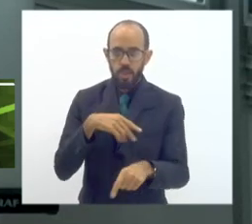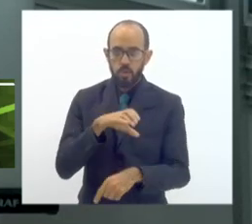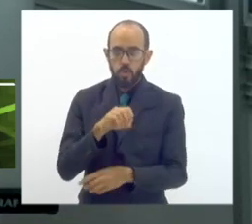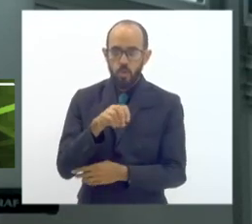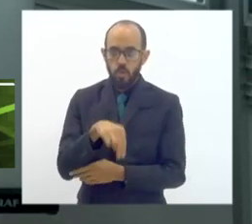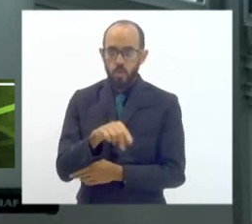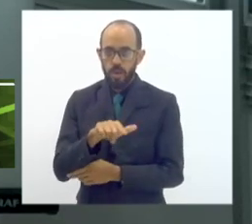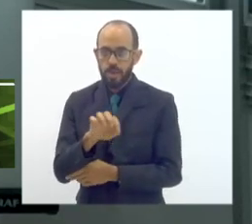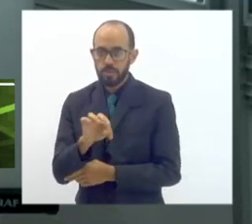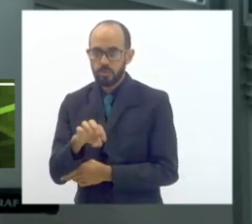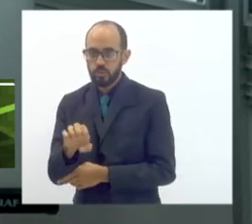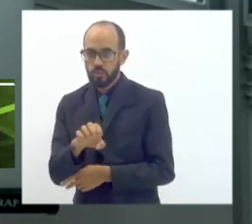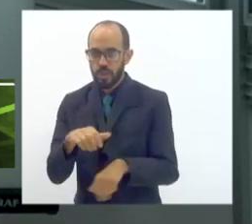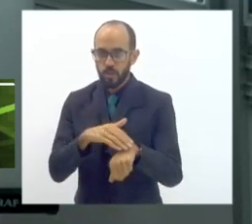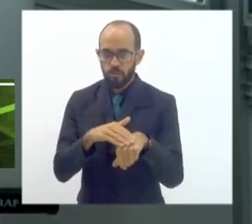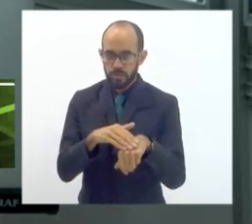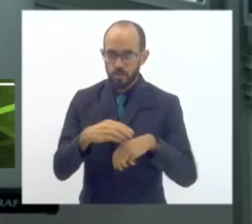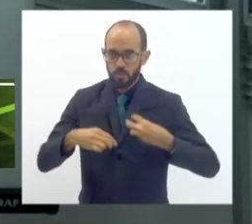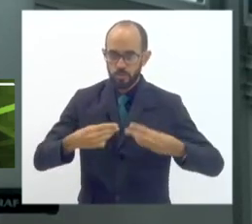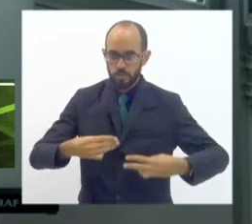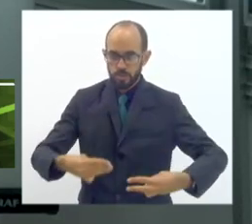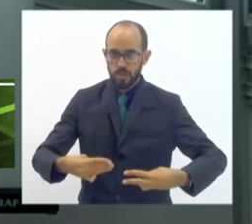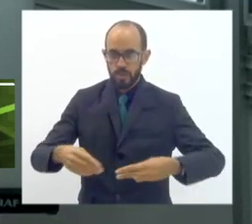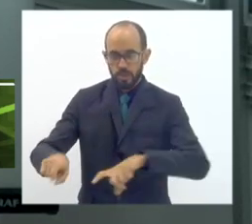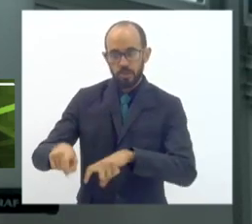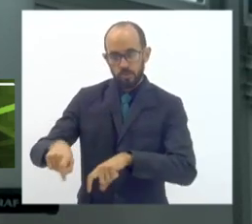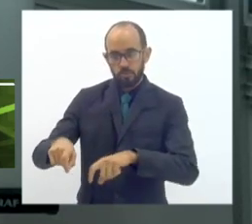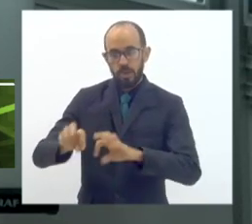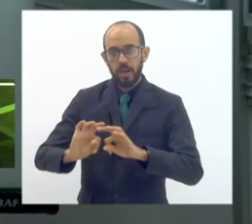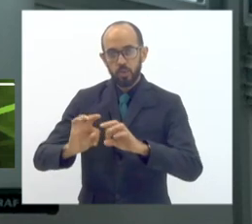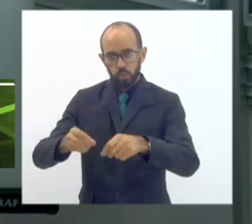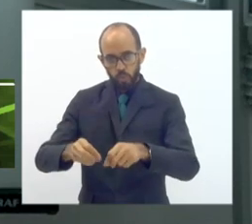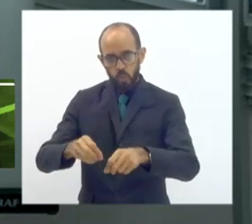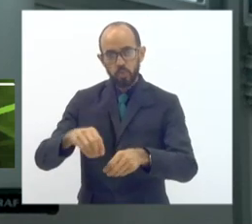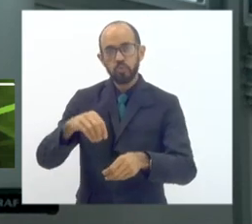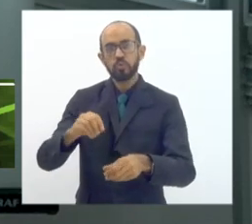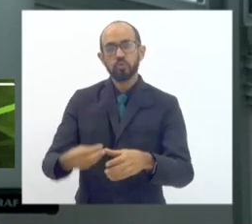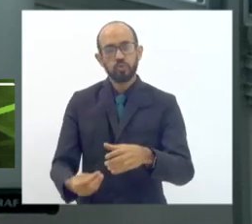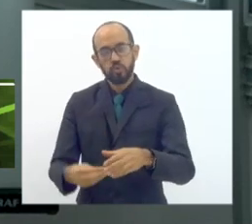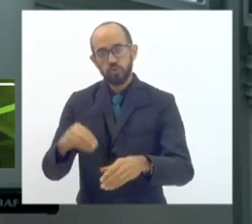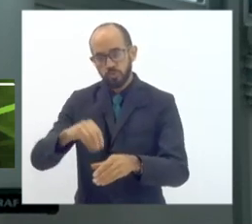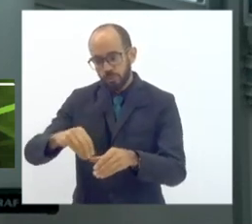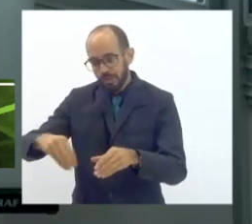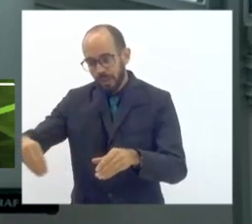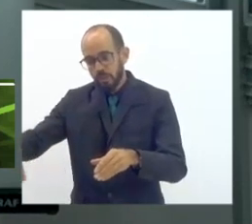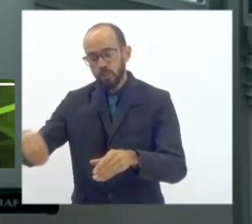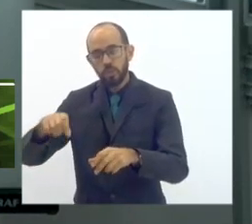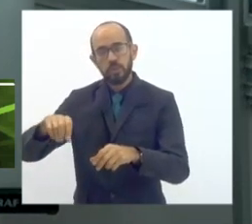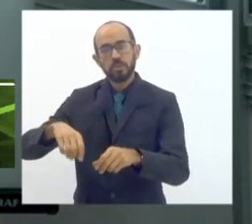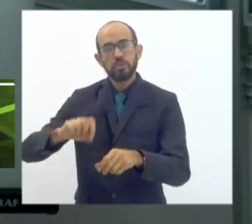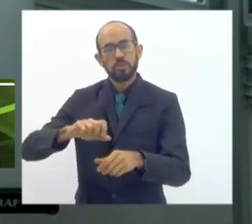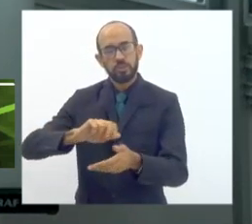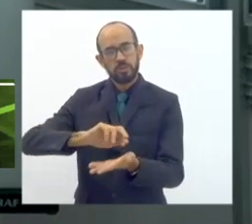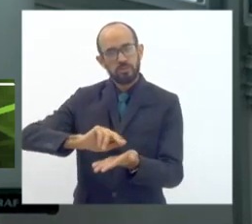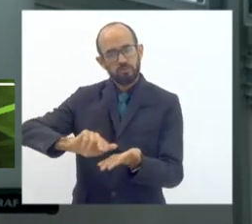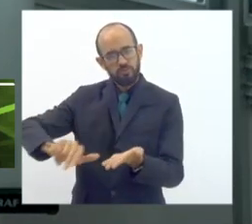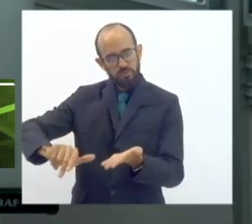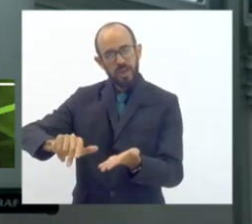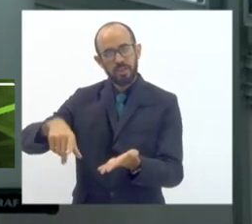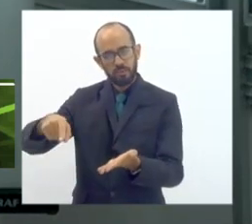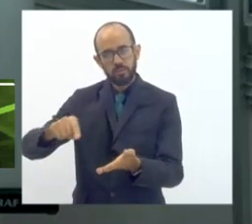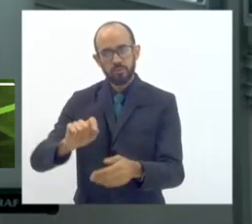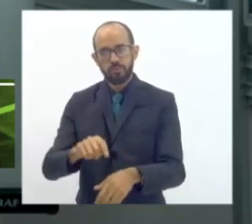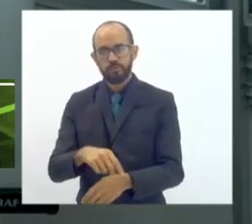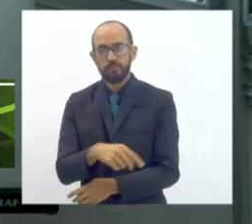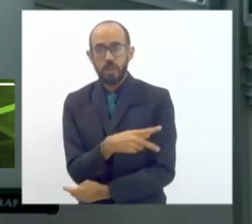com o Ministério da Agricultura a fim de levar este programa para todos os produtores de diversos produtos da região leste fluminense. A